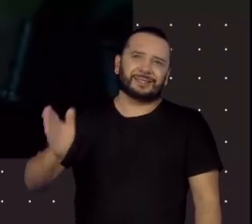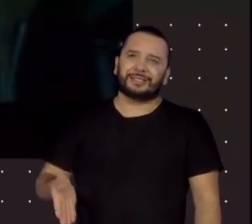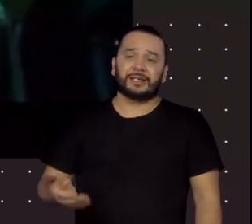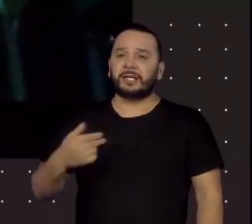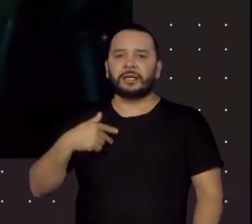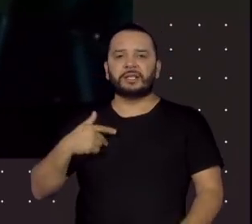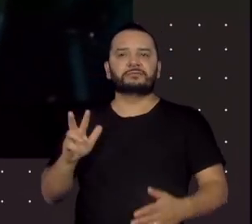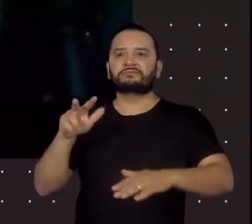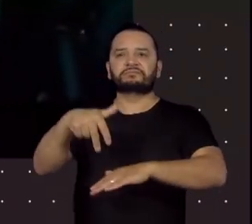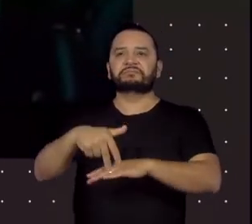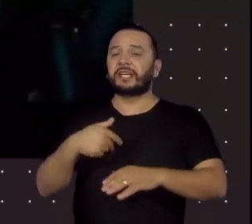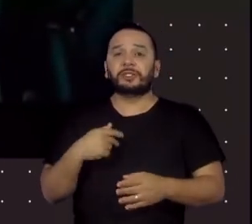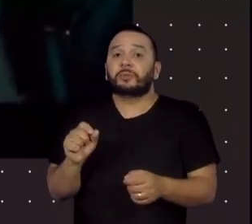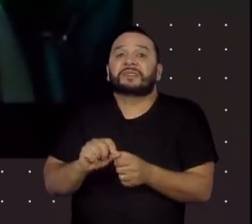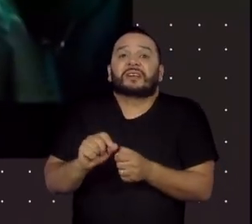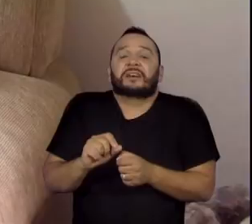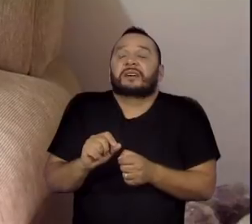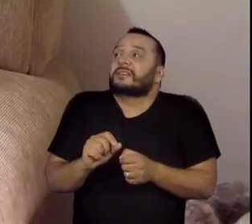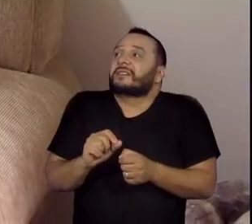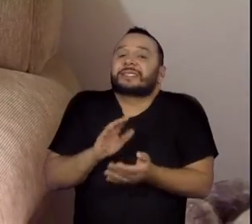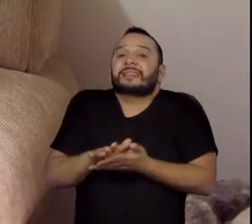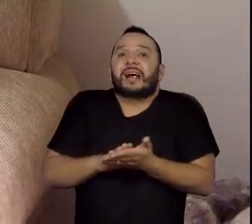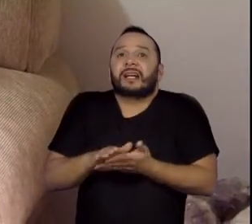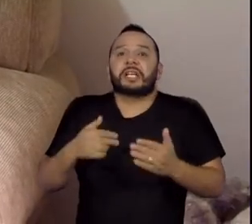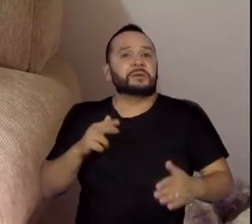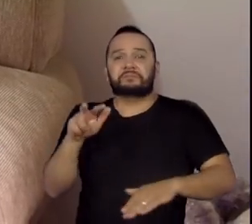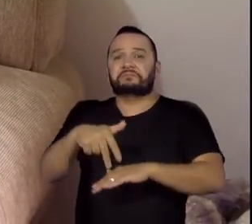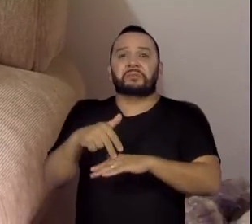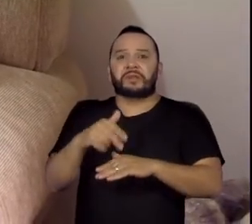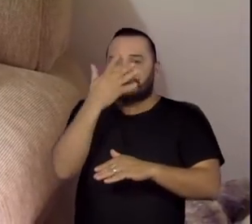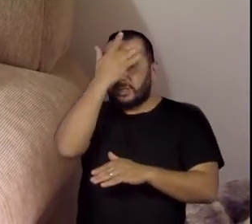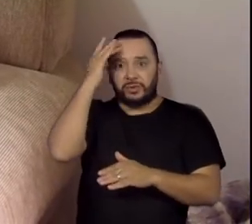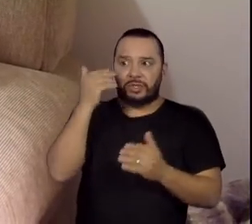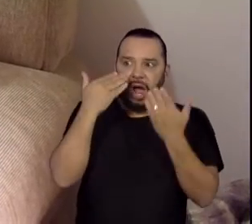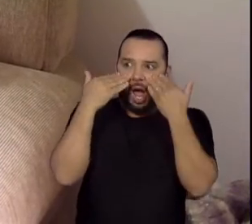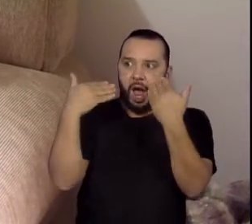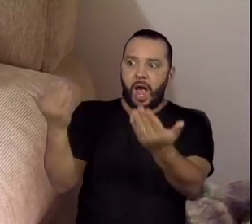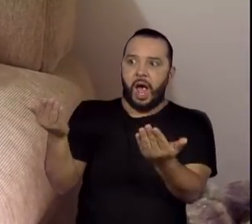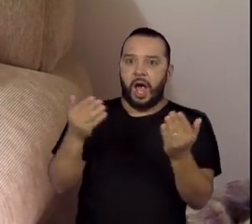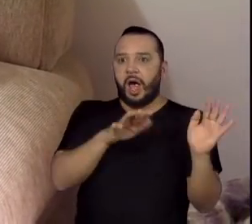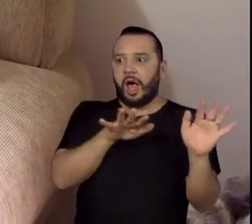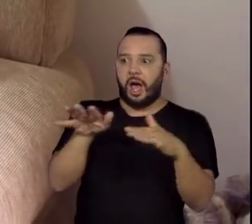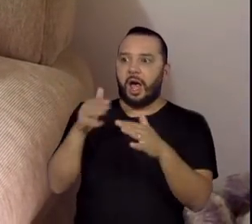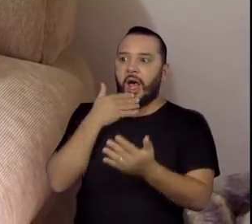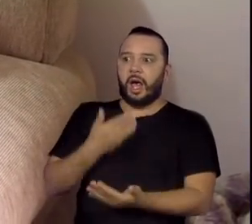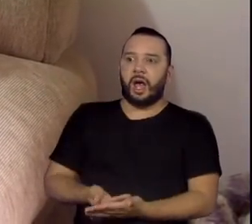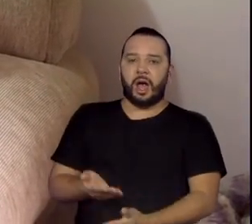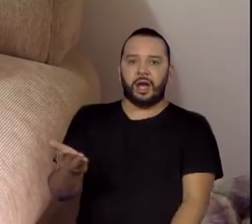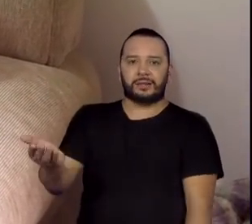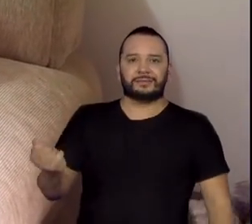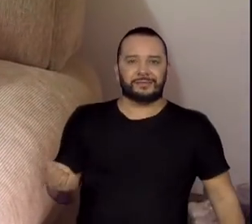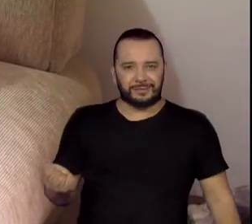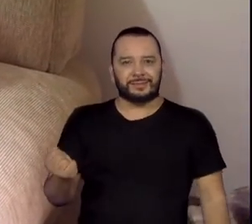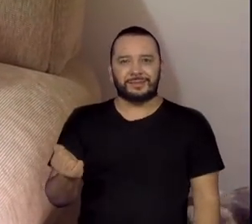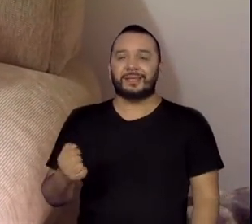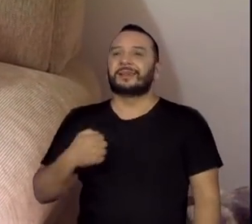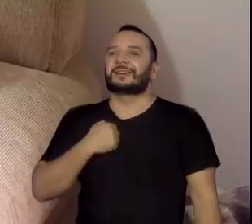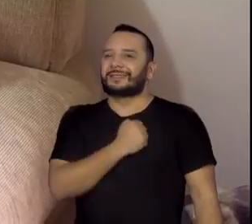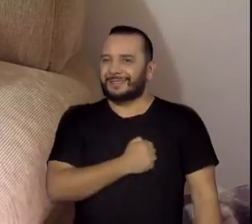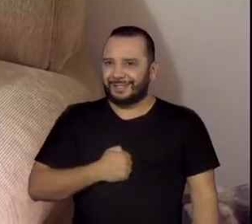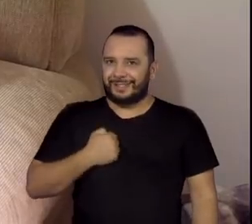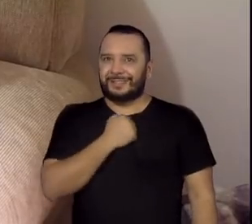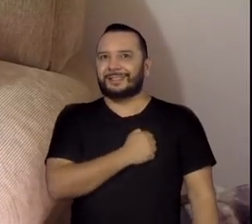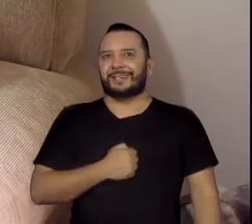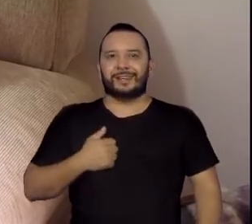set, ele não precisa fazer, ele já é. Ô, Tony, querido, que saudade. Saudade das nossas conversas no café